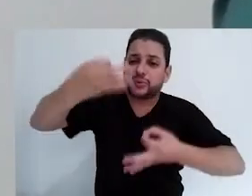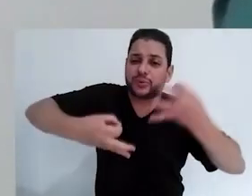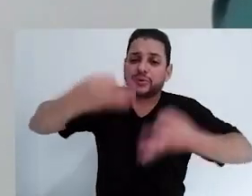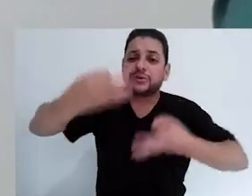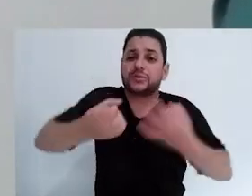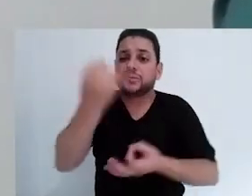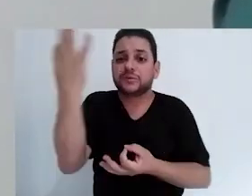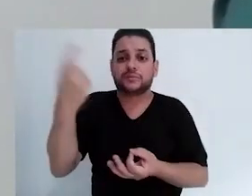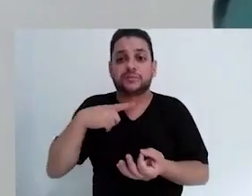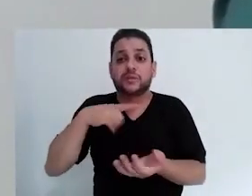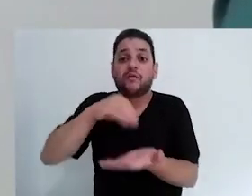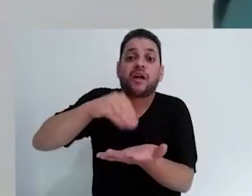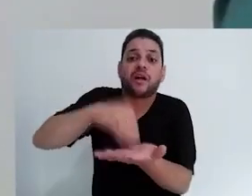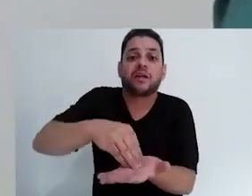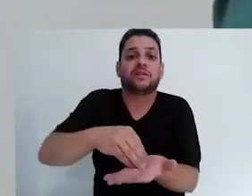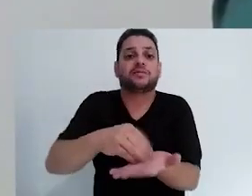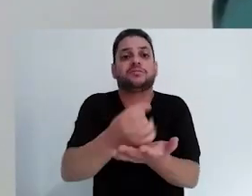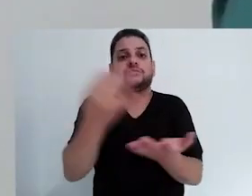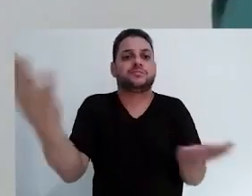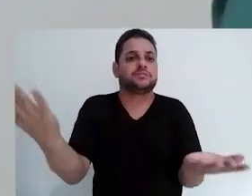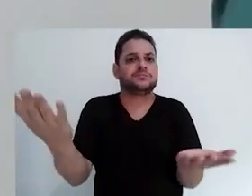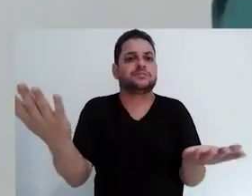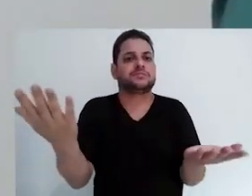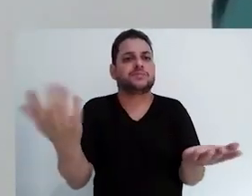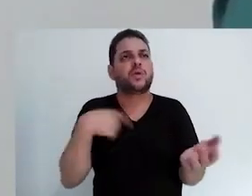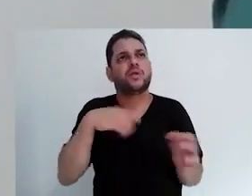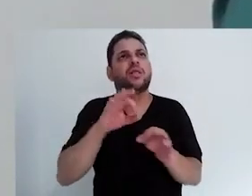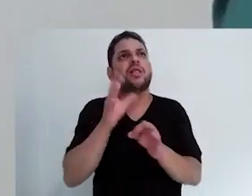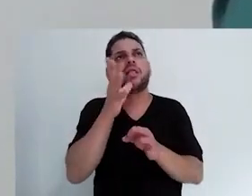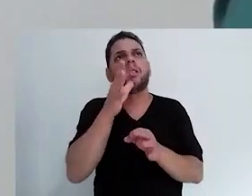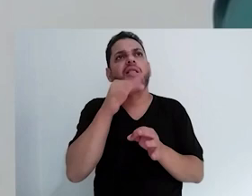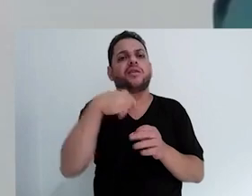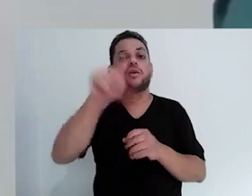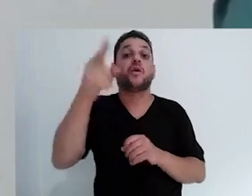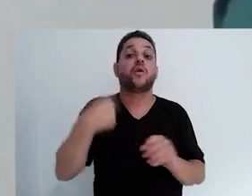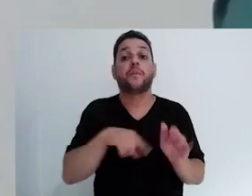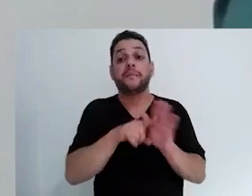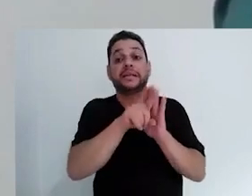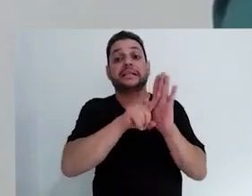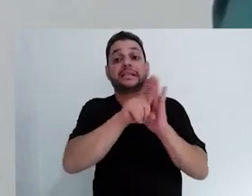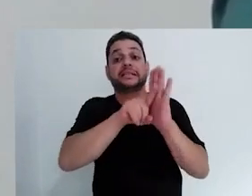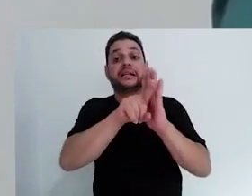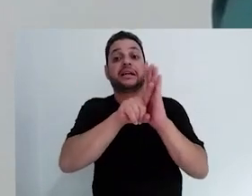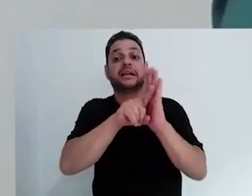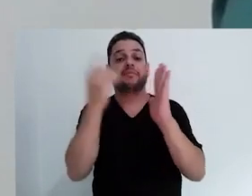pauta de audiência que está mais distante e pauta de perícia que está mais distante.